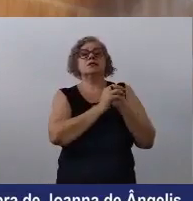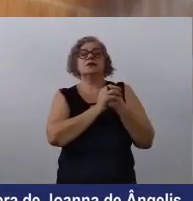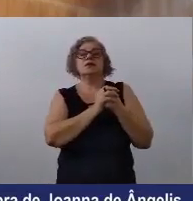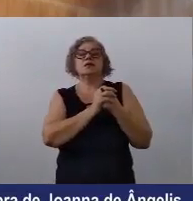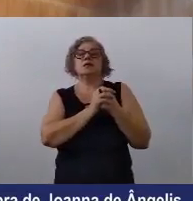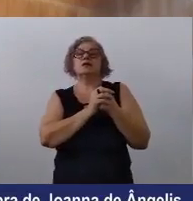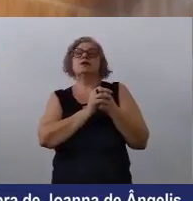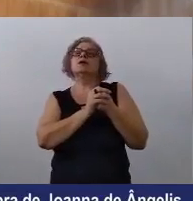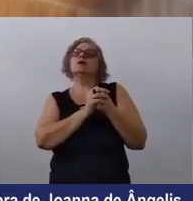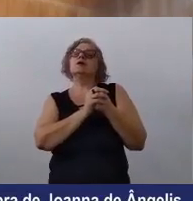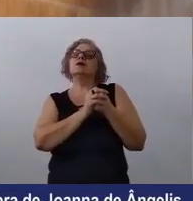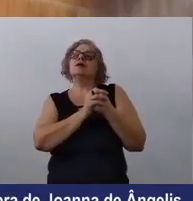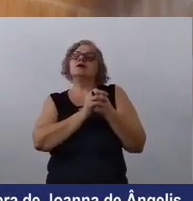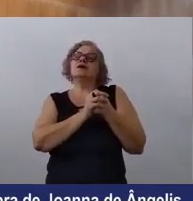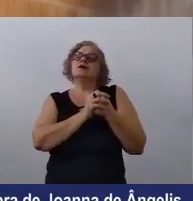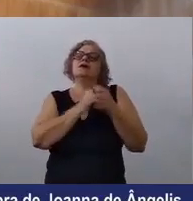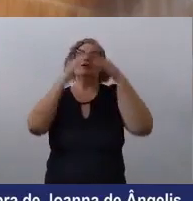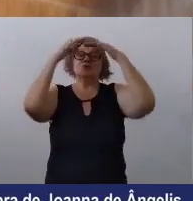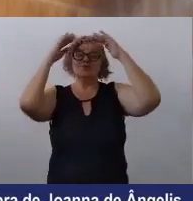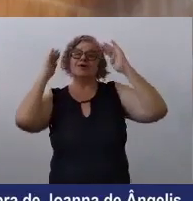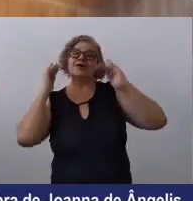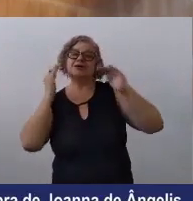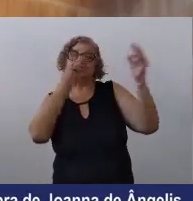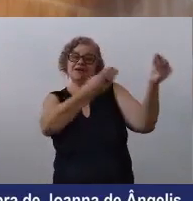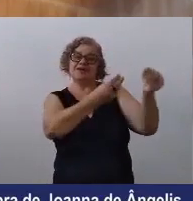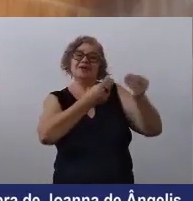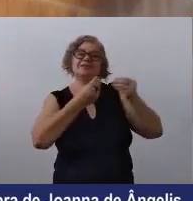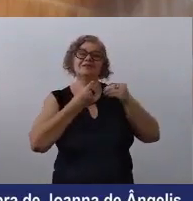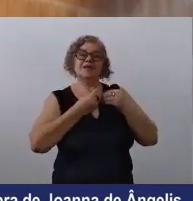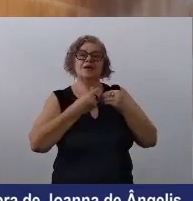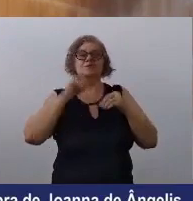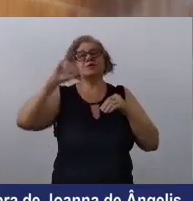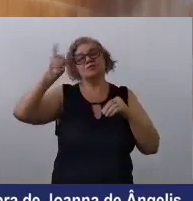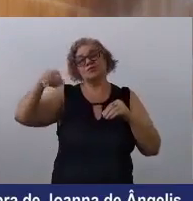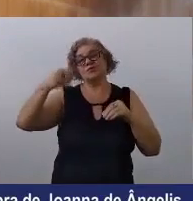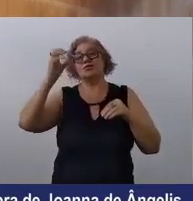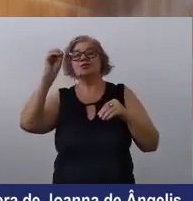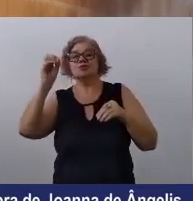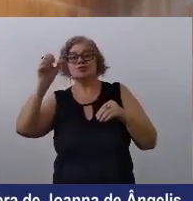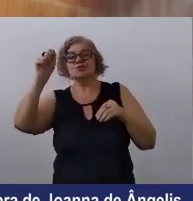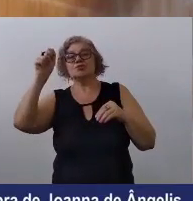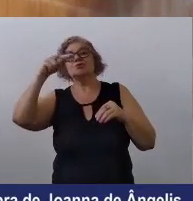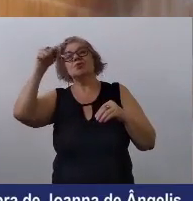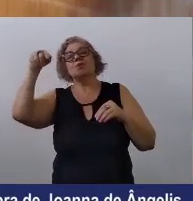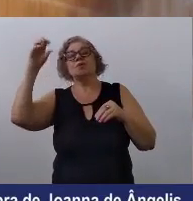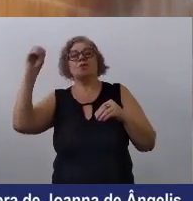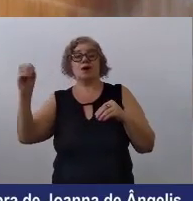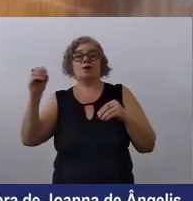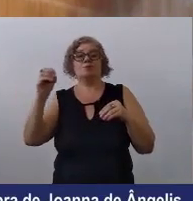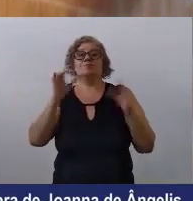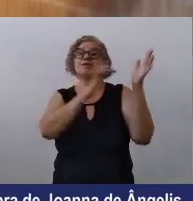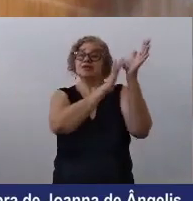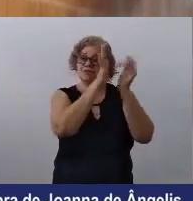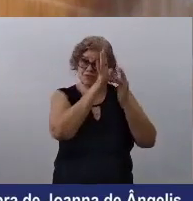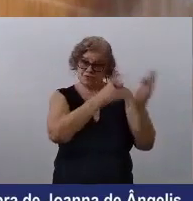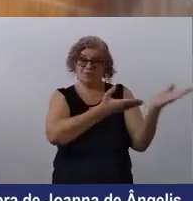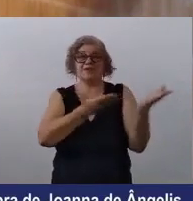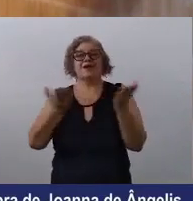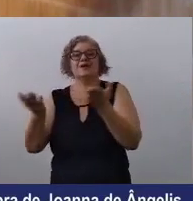espiritual, ela recebe uma visita muito especial de João e Jesus.